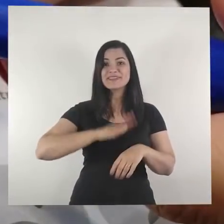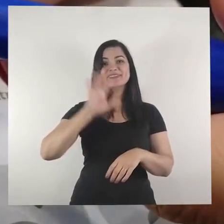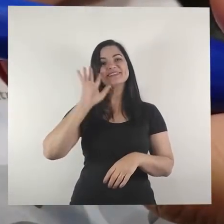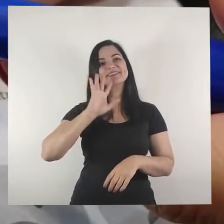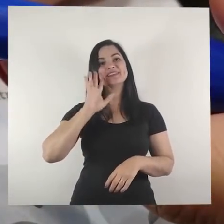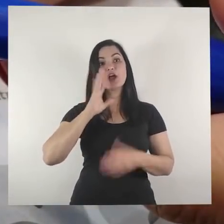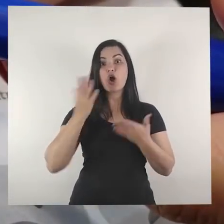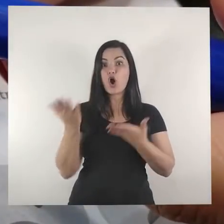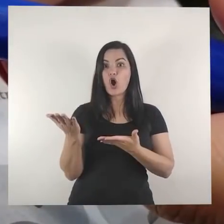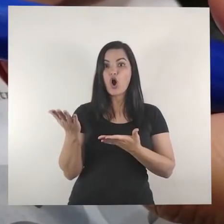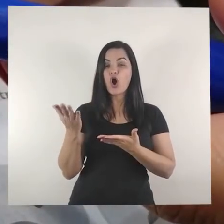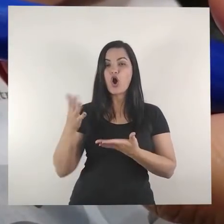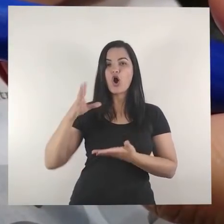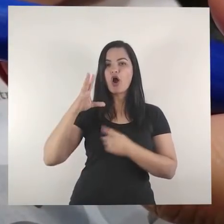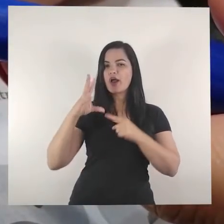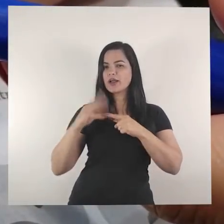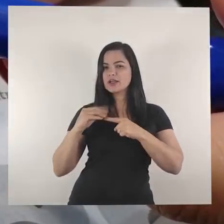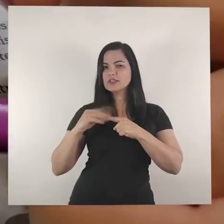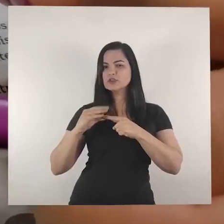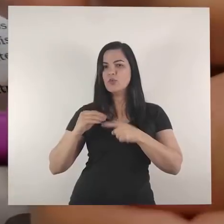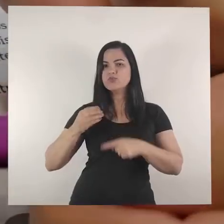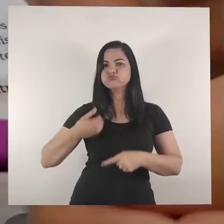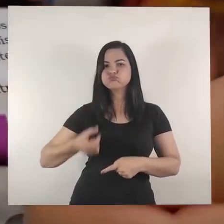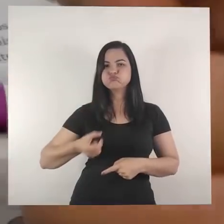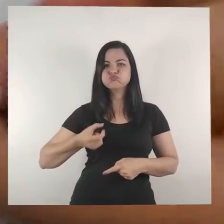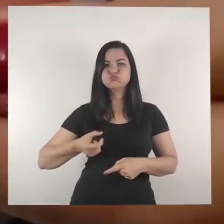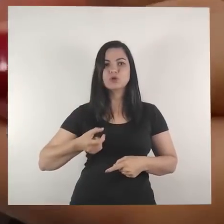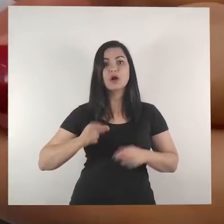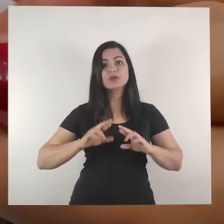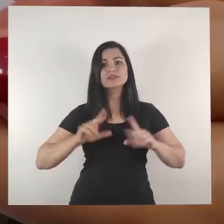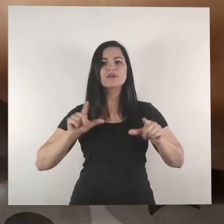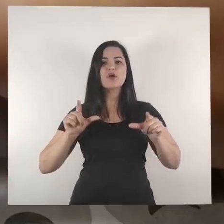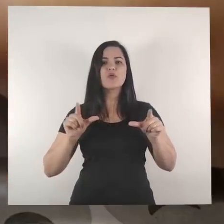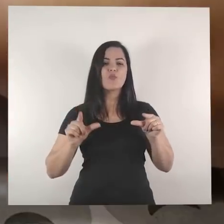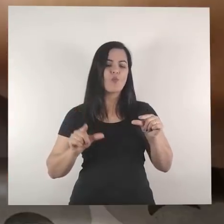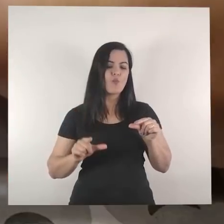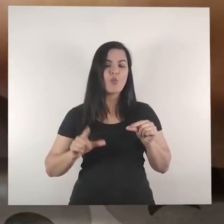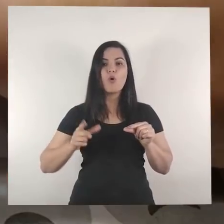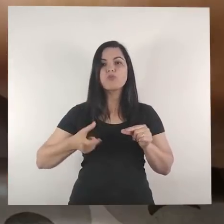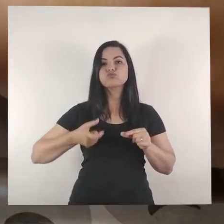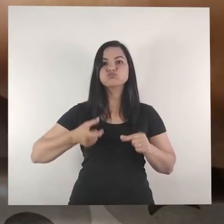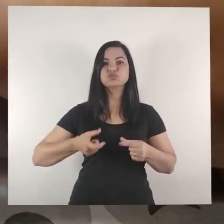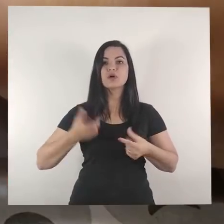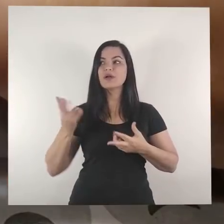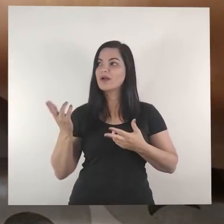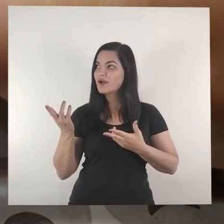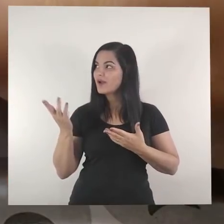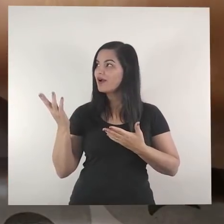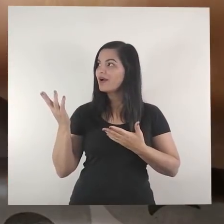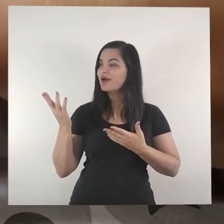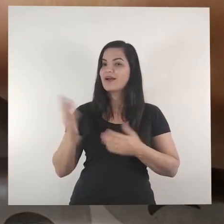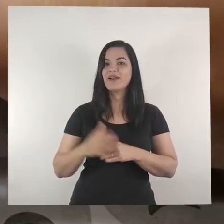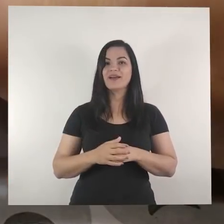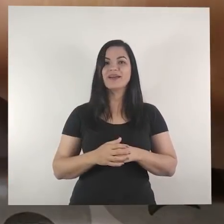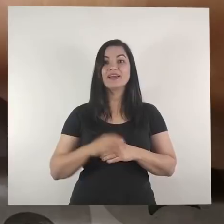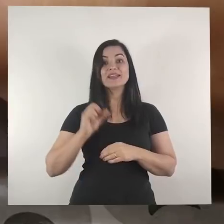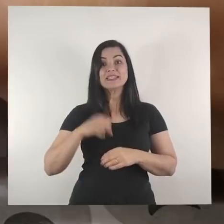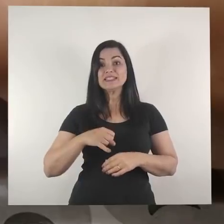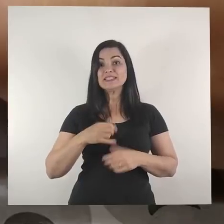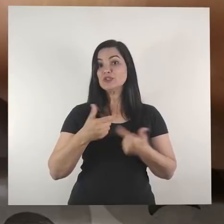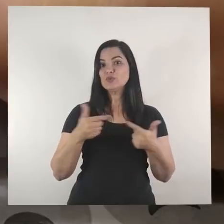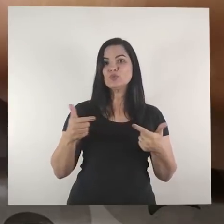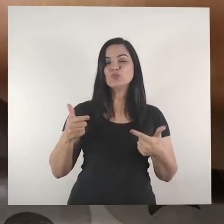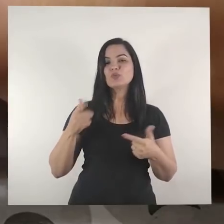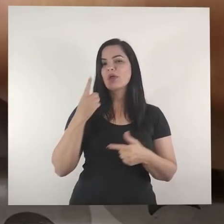canetinha é bem grossa e é bem legal. Olha a diferença na grossura desses lápis. Se você não tiver um lápis